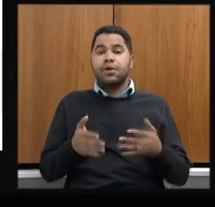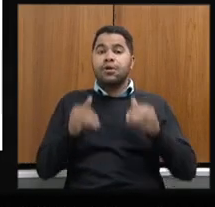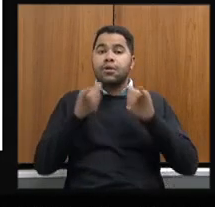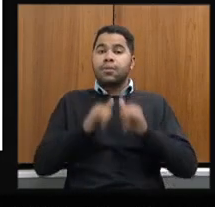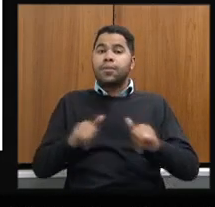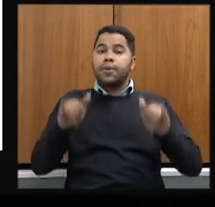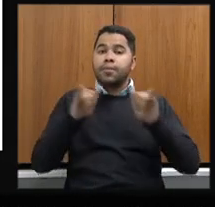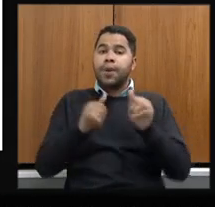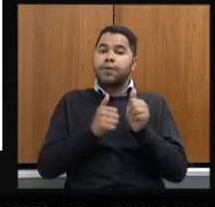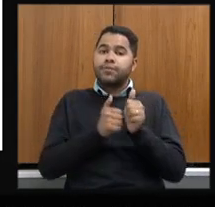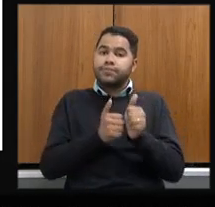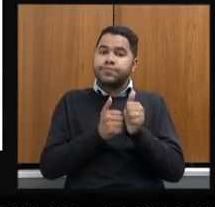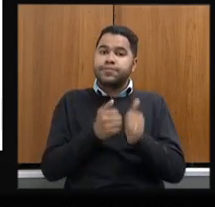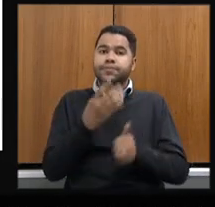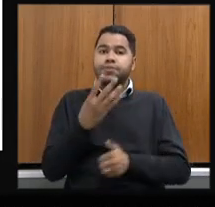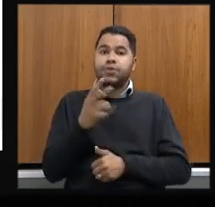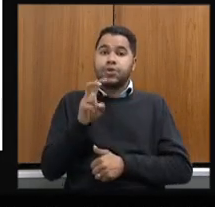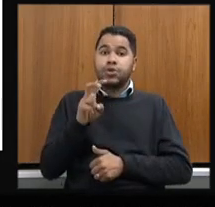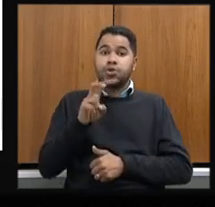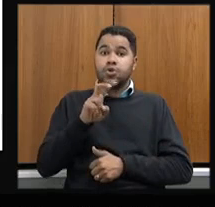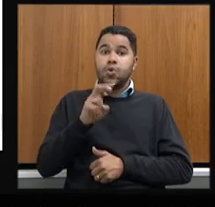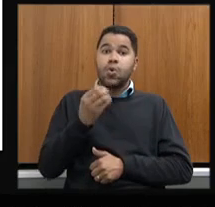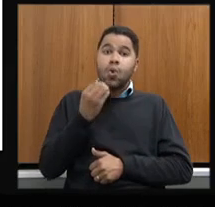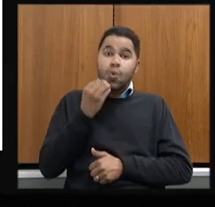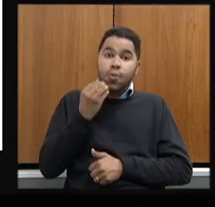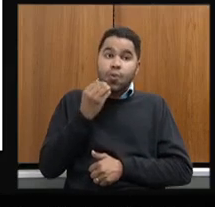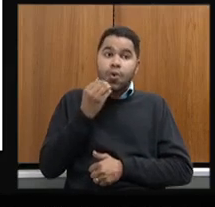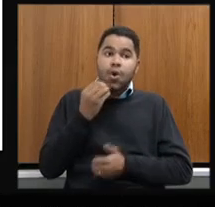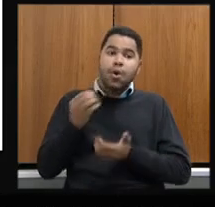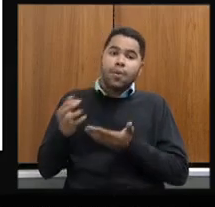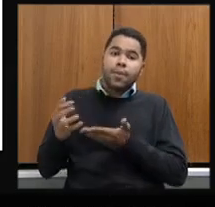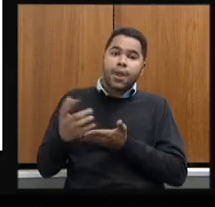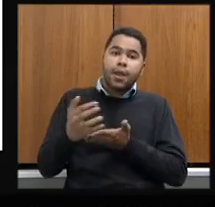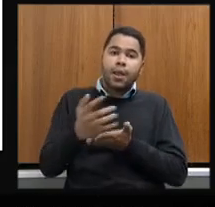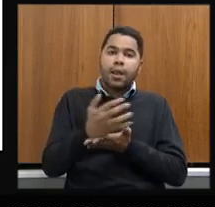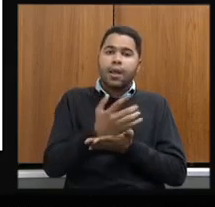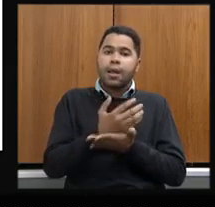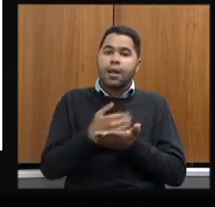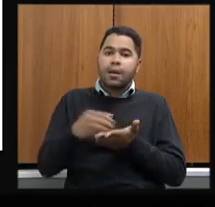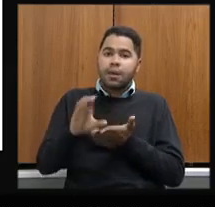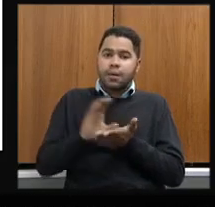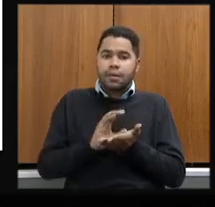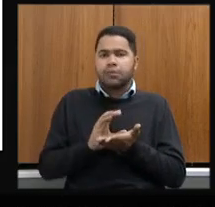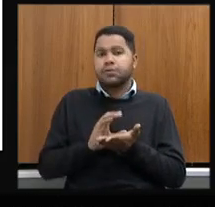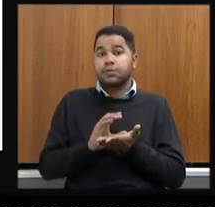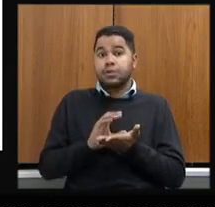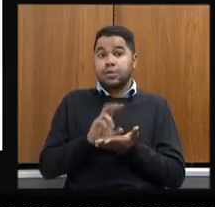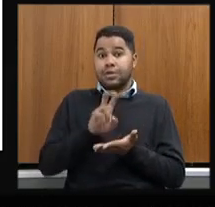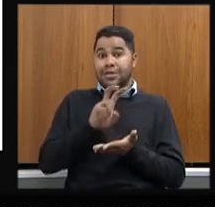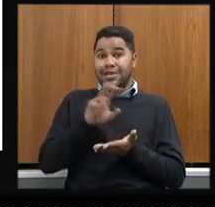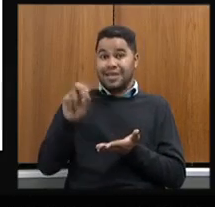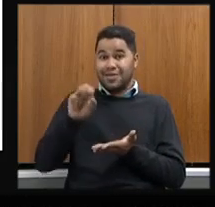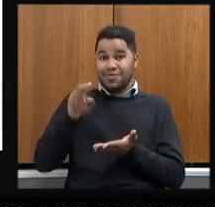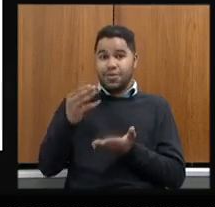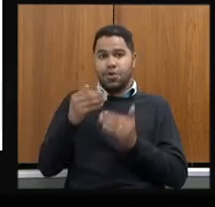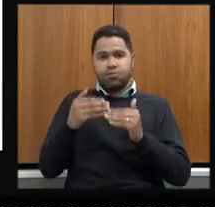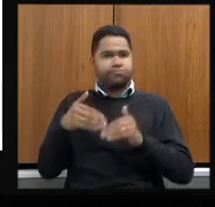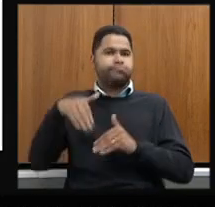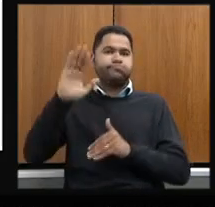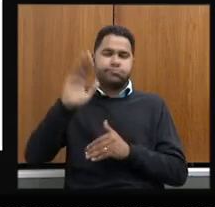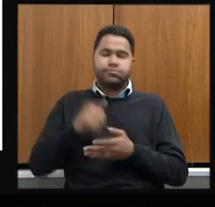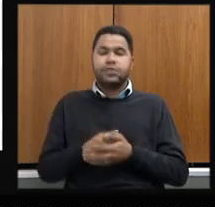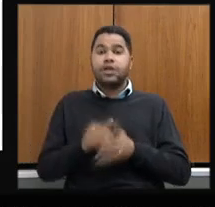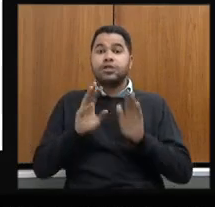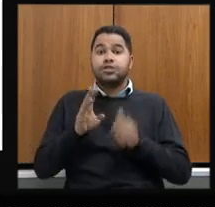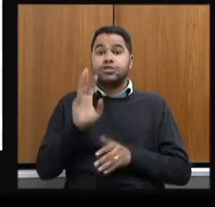divulgação e acompanhamento de a cidade de captação de recursos e parcerias com valor superior a 500 milhões são jamais são